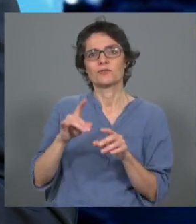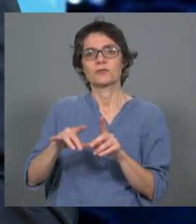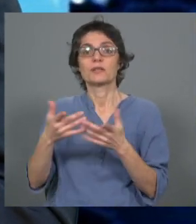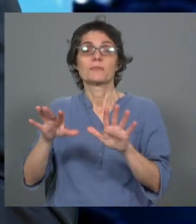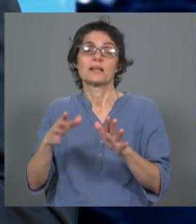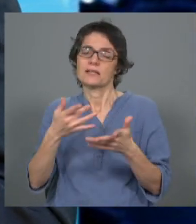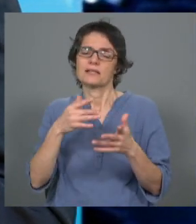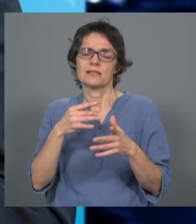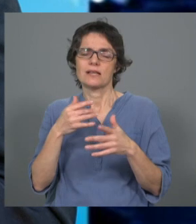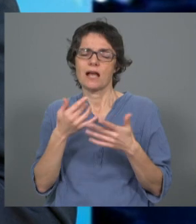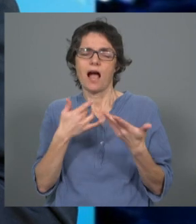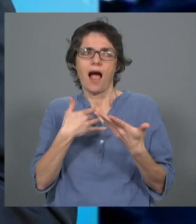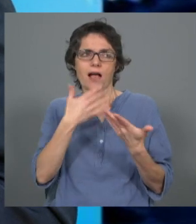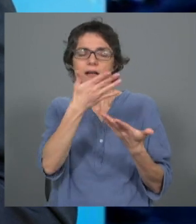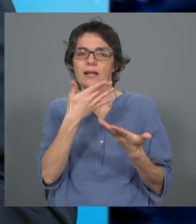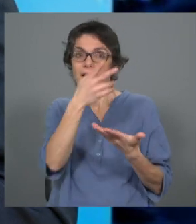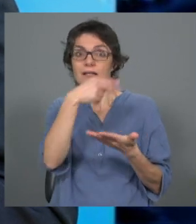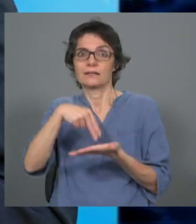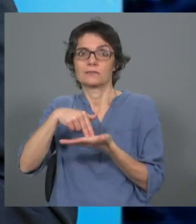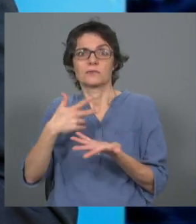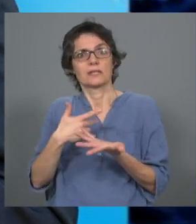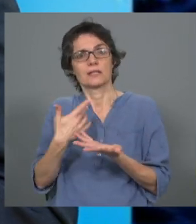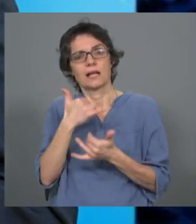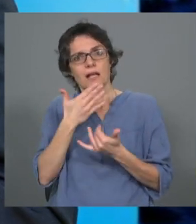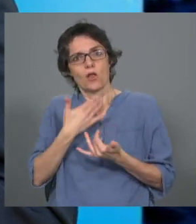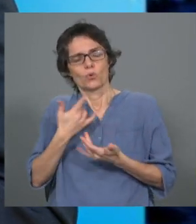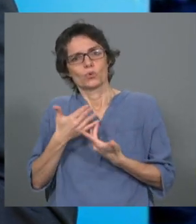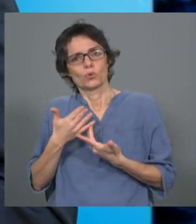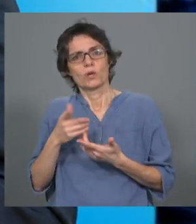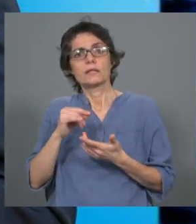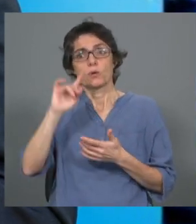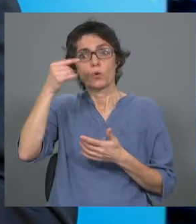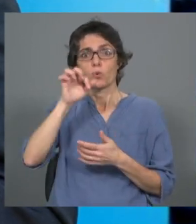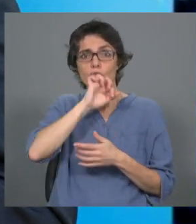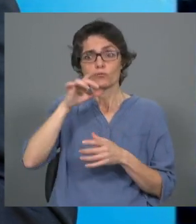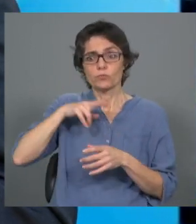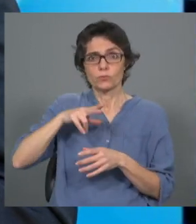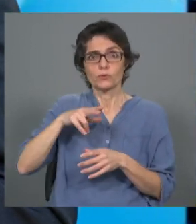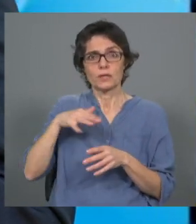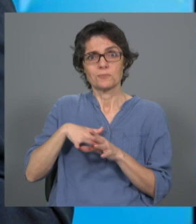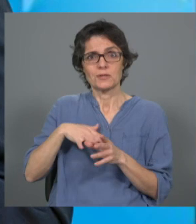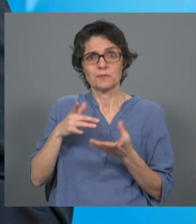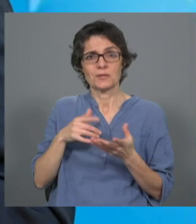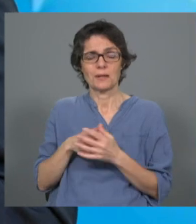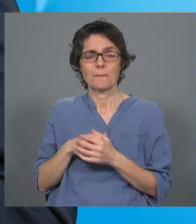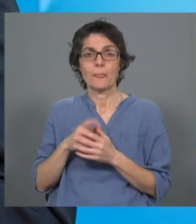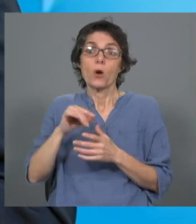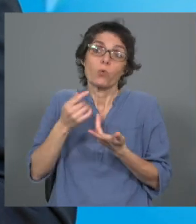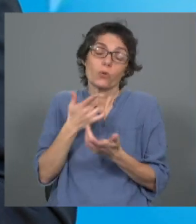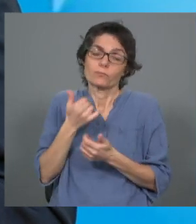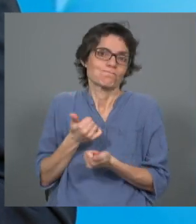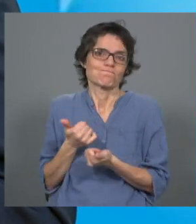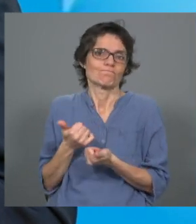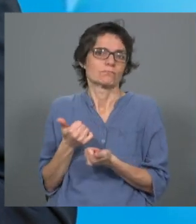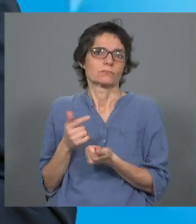grande alegria a sua presença, como sabemos também que estarão outros senhores bispos portugueses presentes e que fazem questão de estar presente. Outros não podem, tendo em